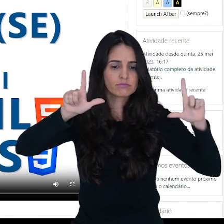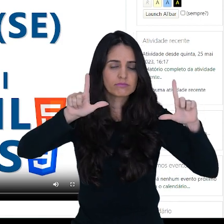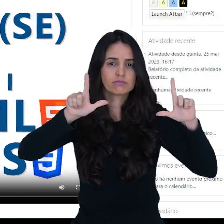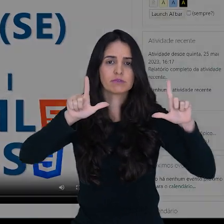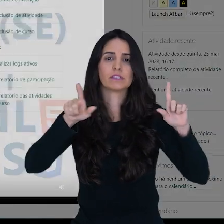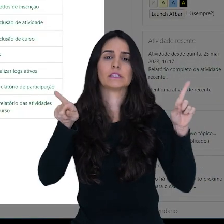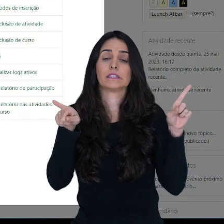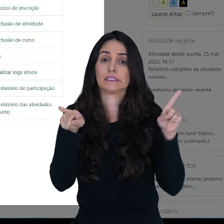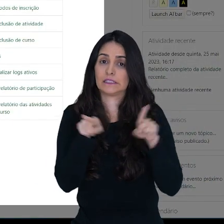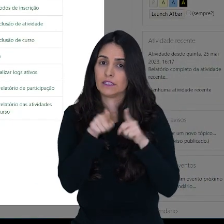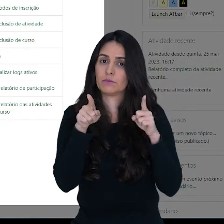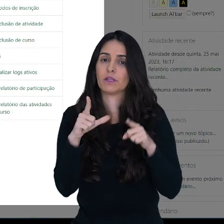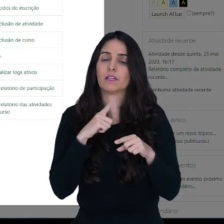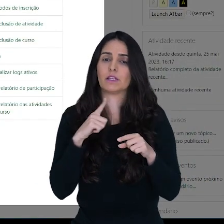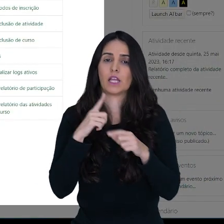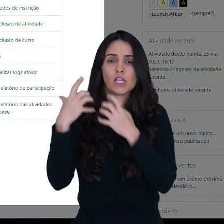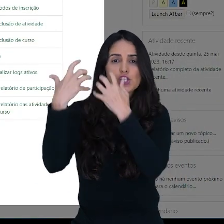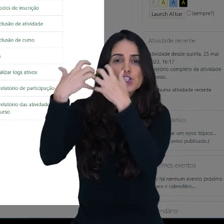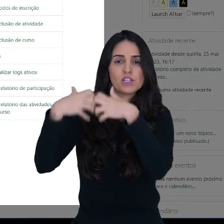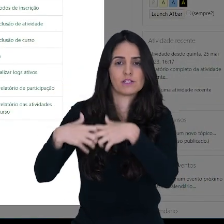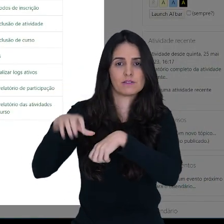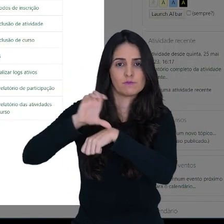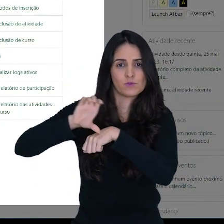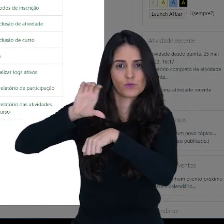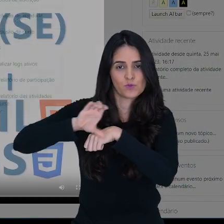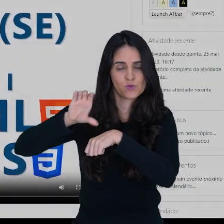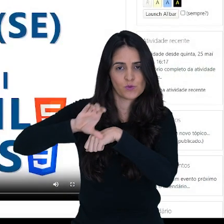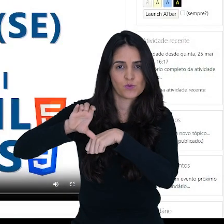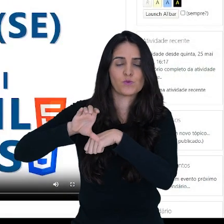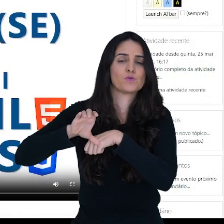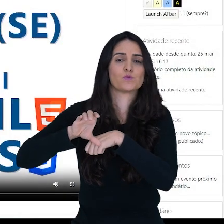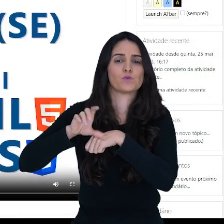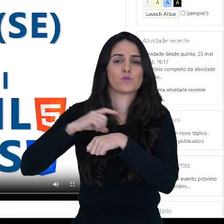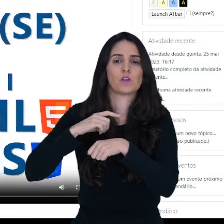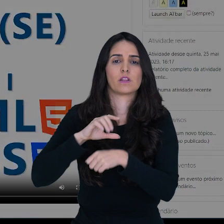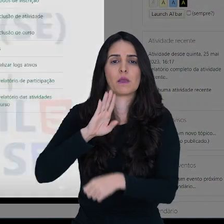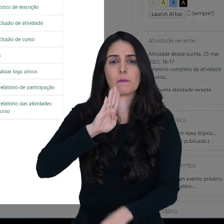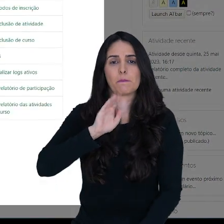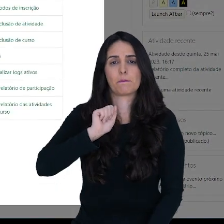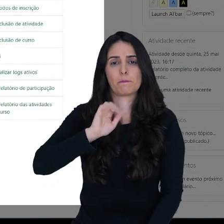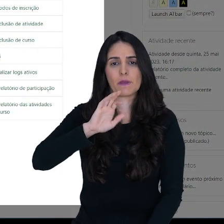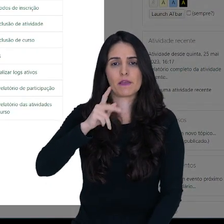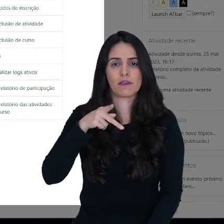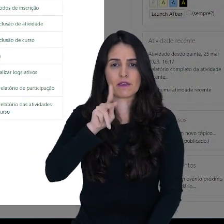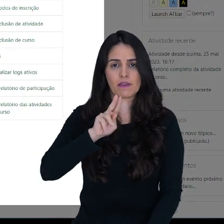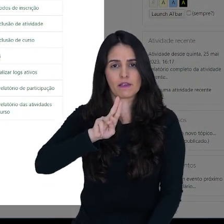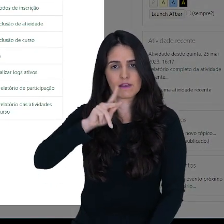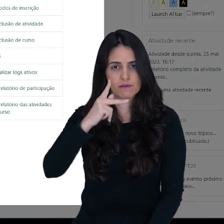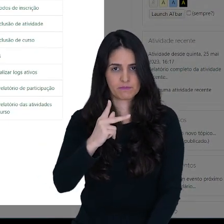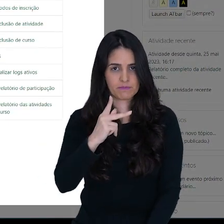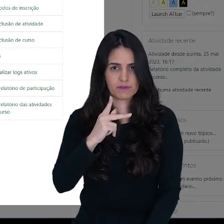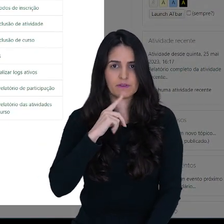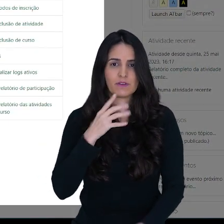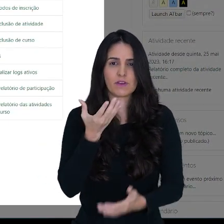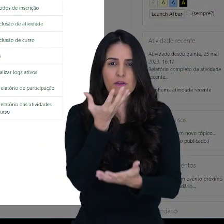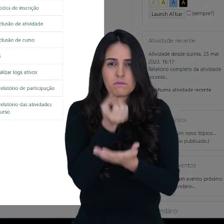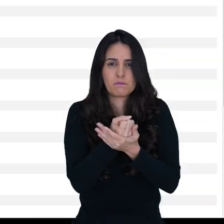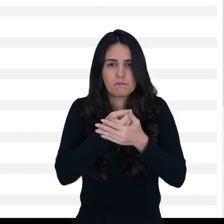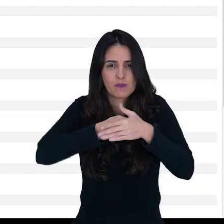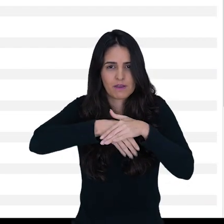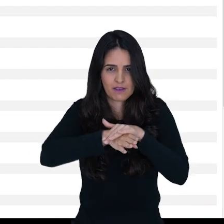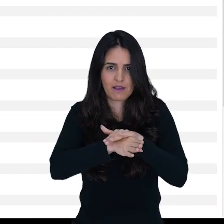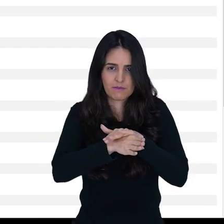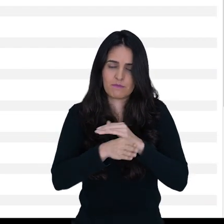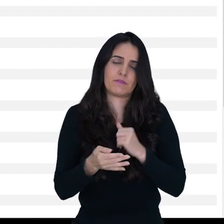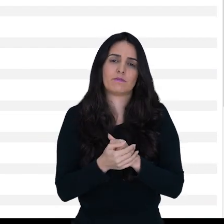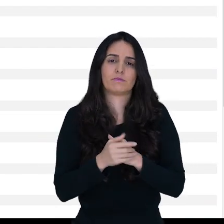conteúdo que você quer e você vai vir aqui ó também mais uma vez em gerenciamento do curso e vai vir em backup